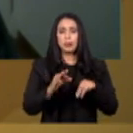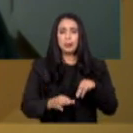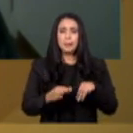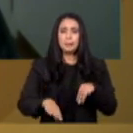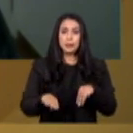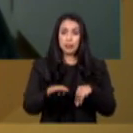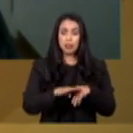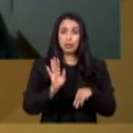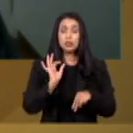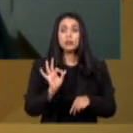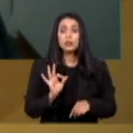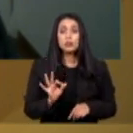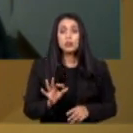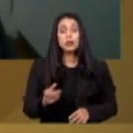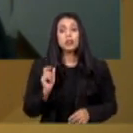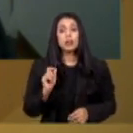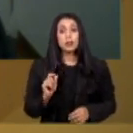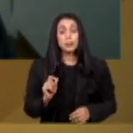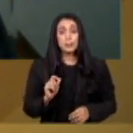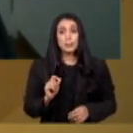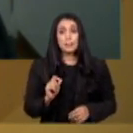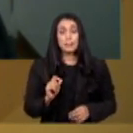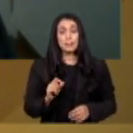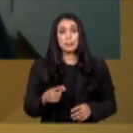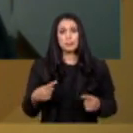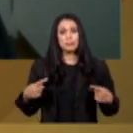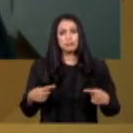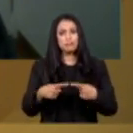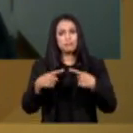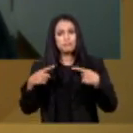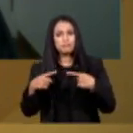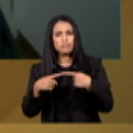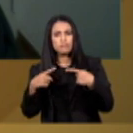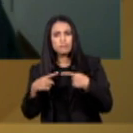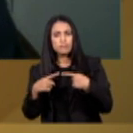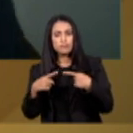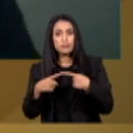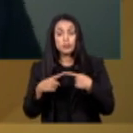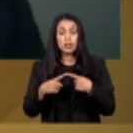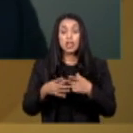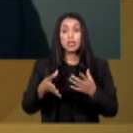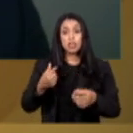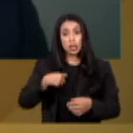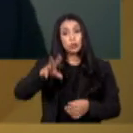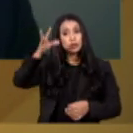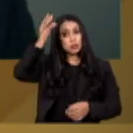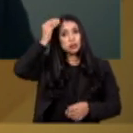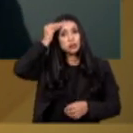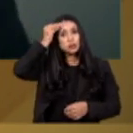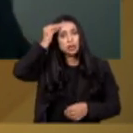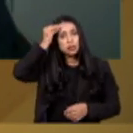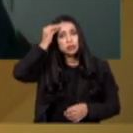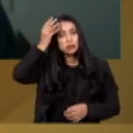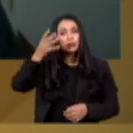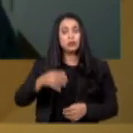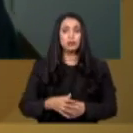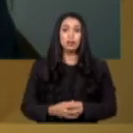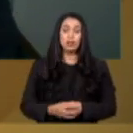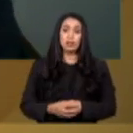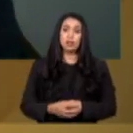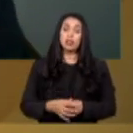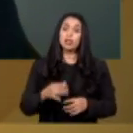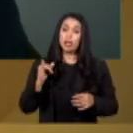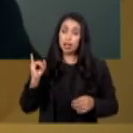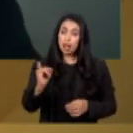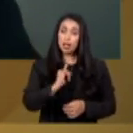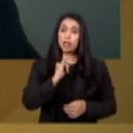e o recur assentar essa compreensão e interno mesmo precedentes e